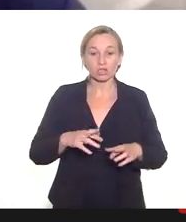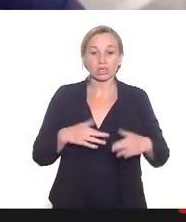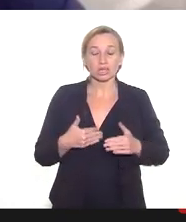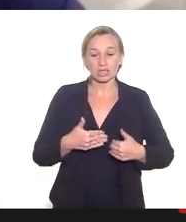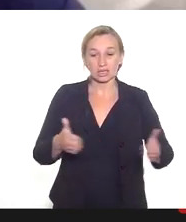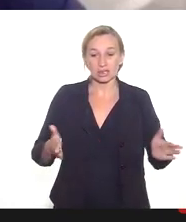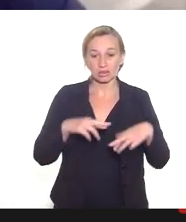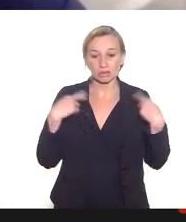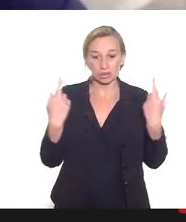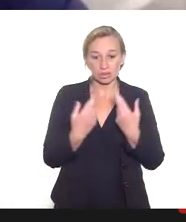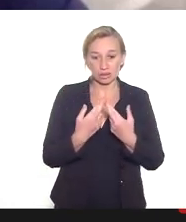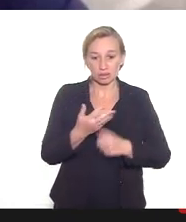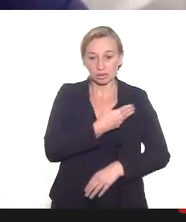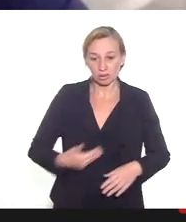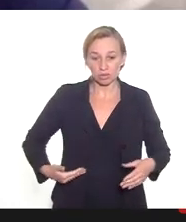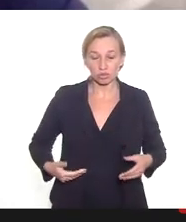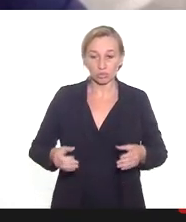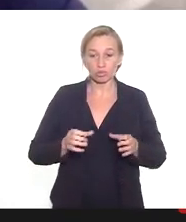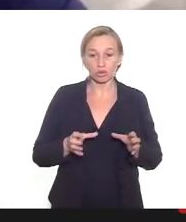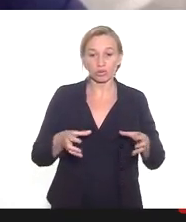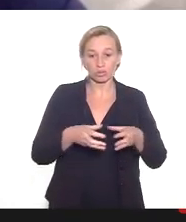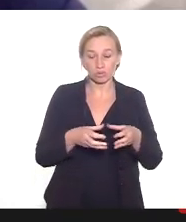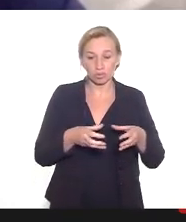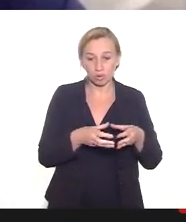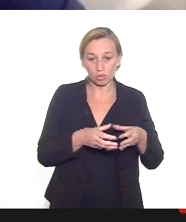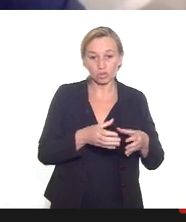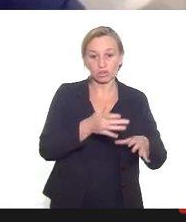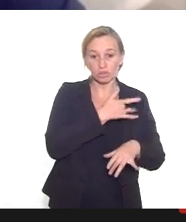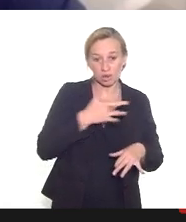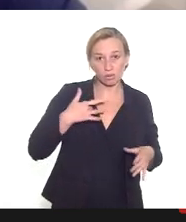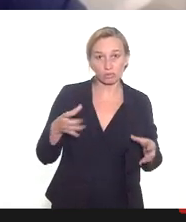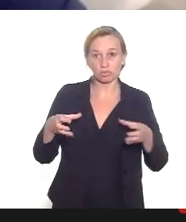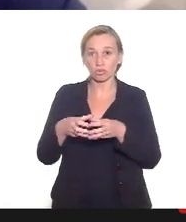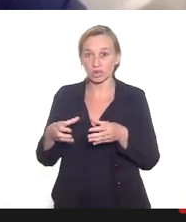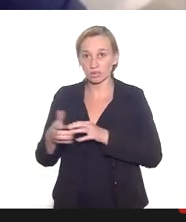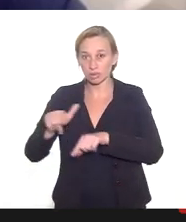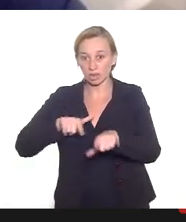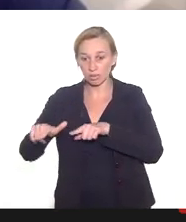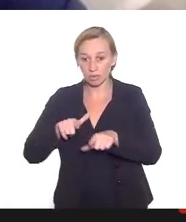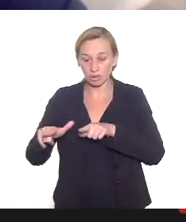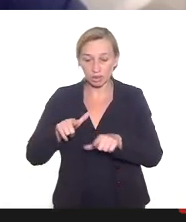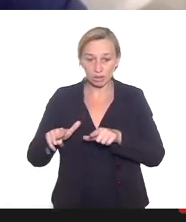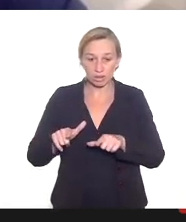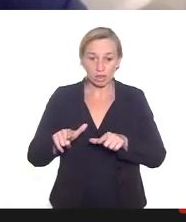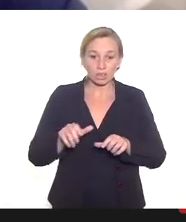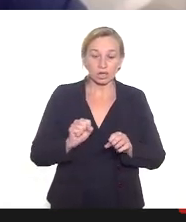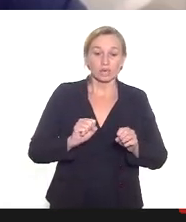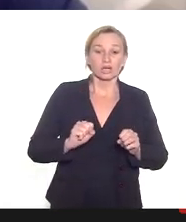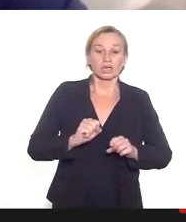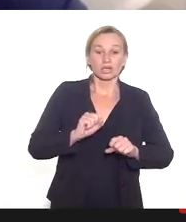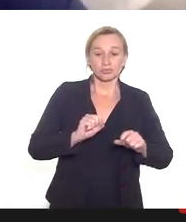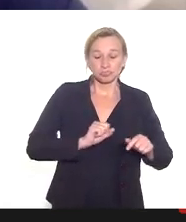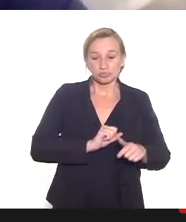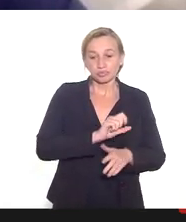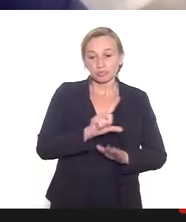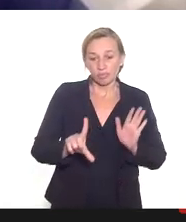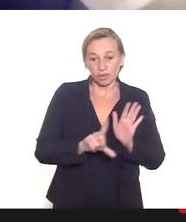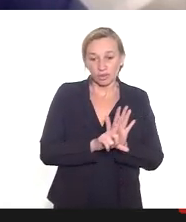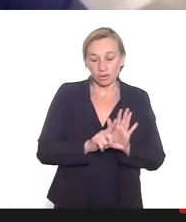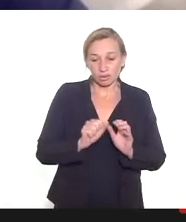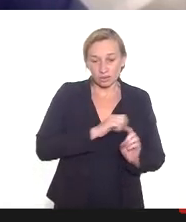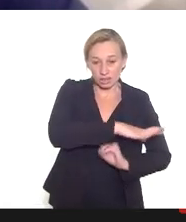pública conjunta em com as comissões comissão de saúde comissão de trabalho legislação social e Seguridade Social